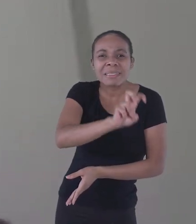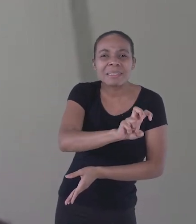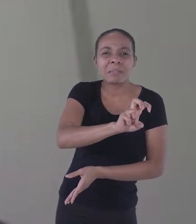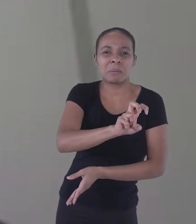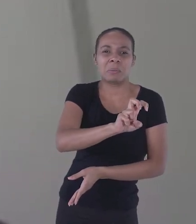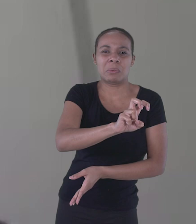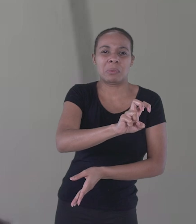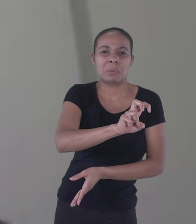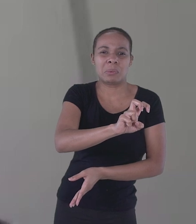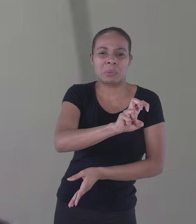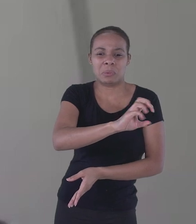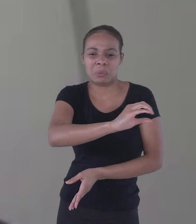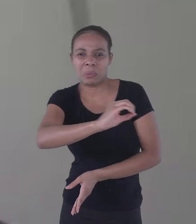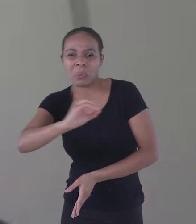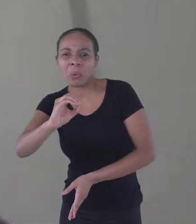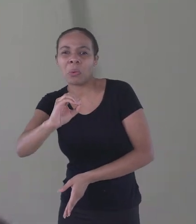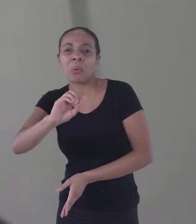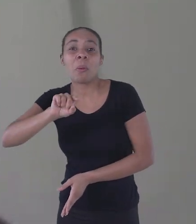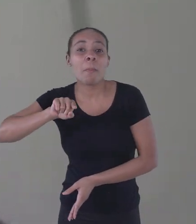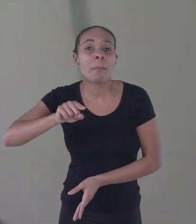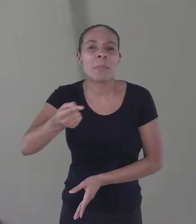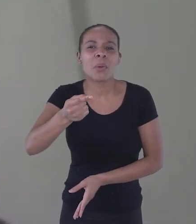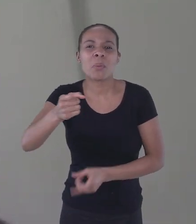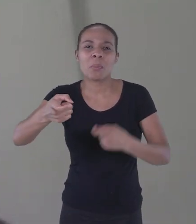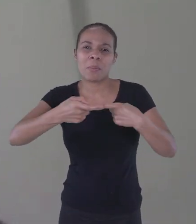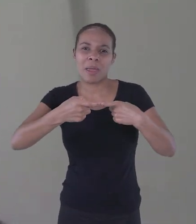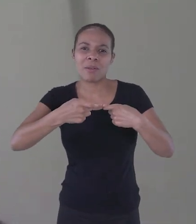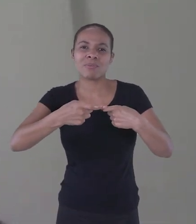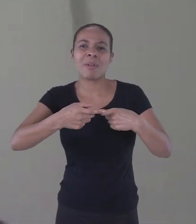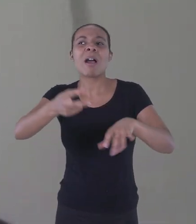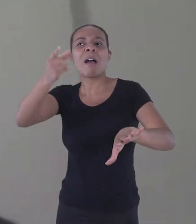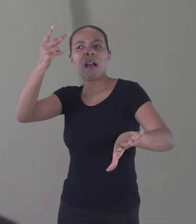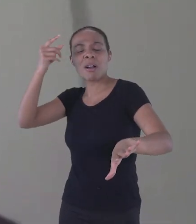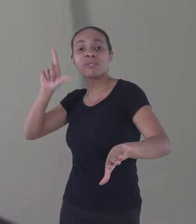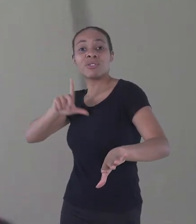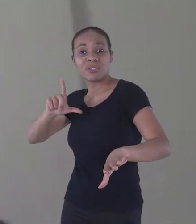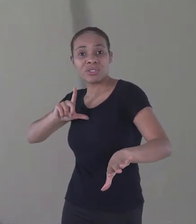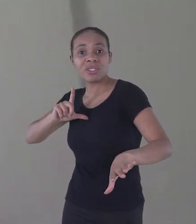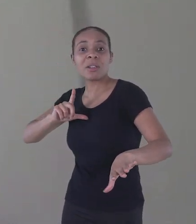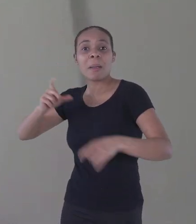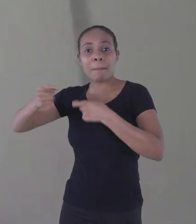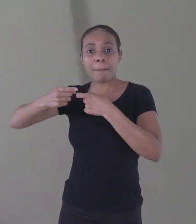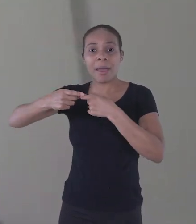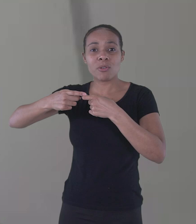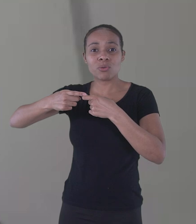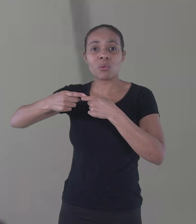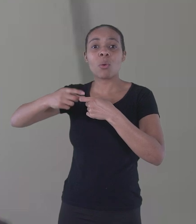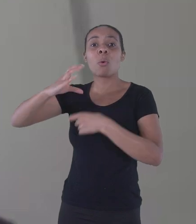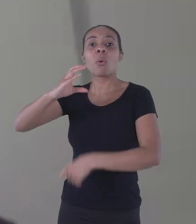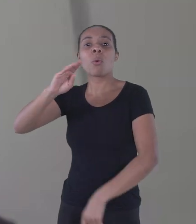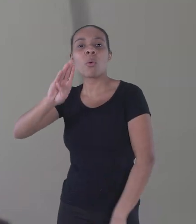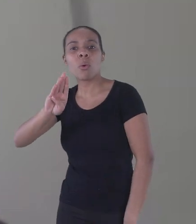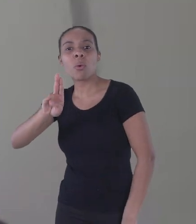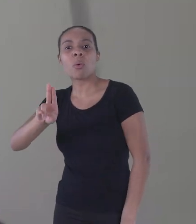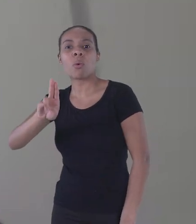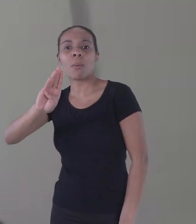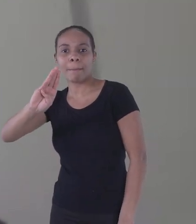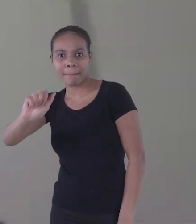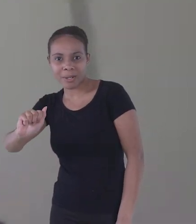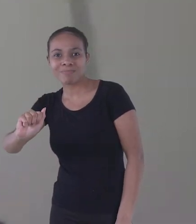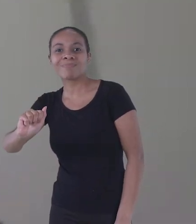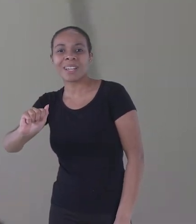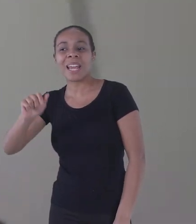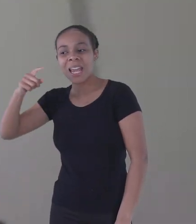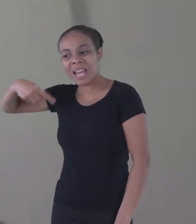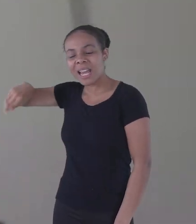um contingente enorme de dedicados médicos cubanos que foram sumariamente expulsos e que atendiam as populações mais longínquas